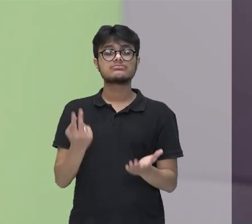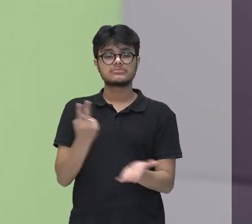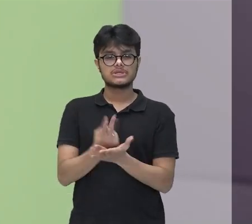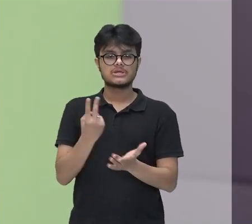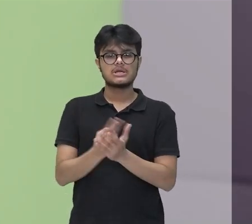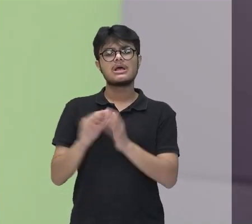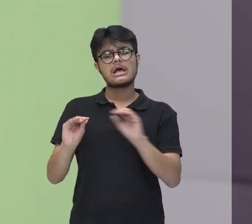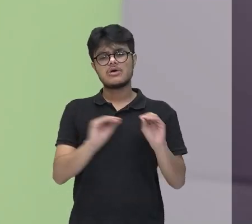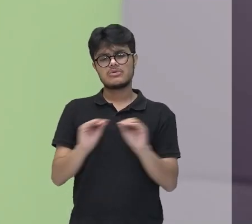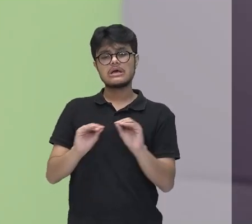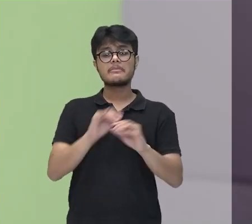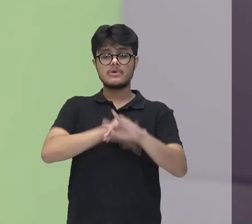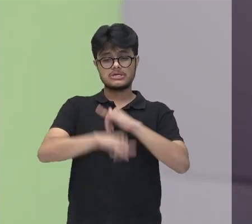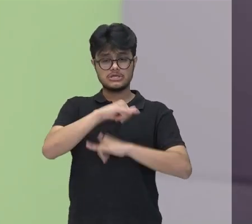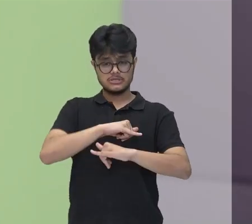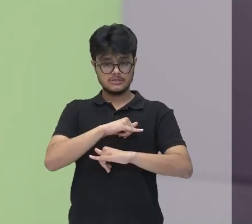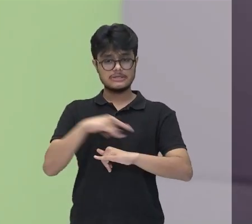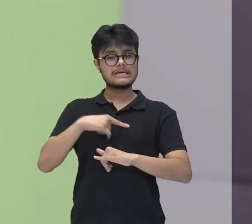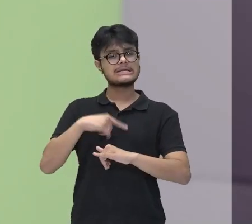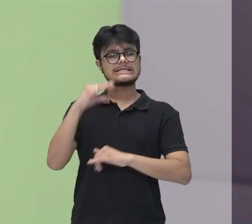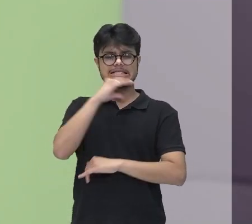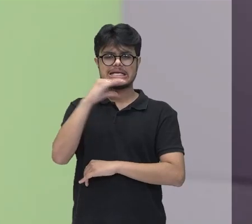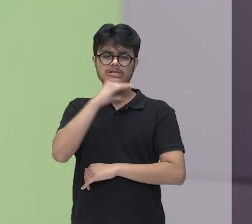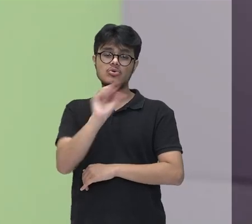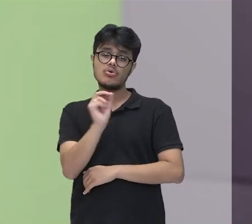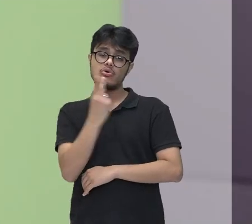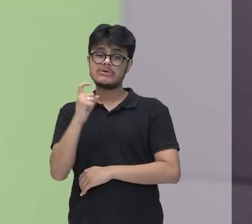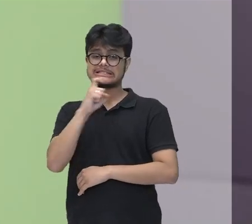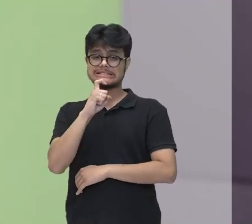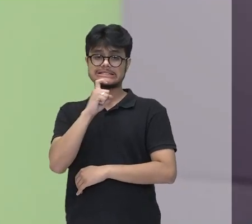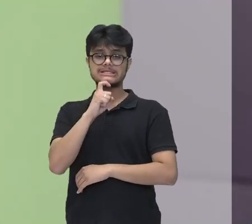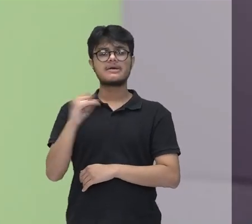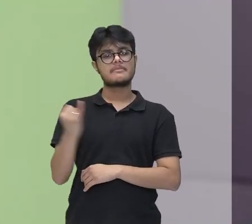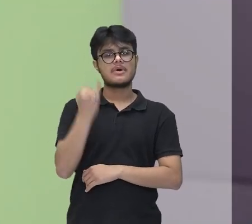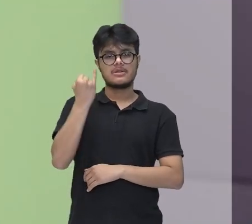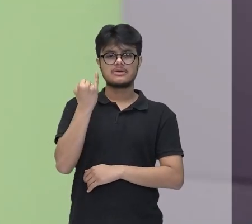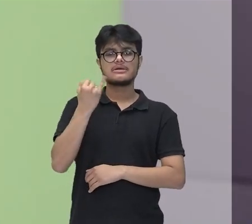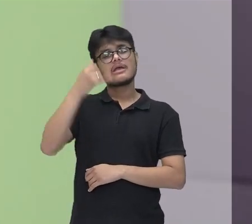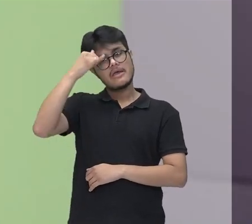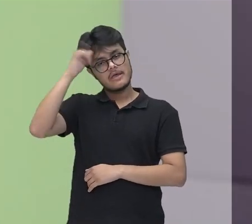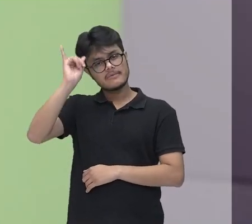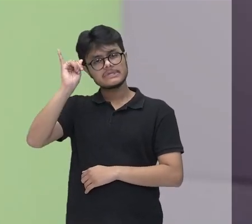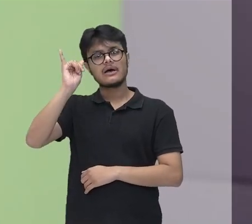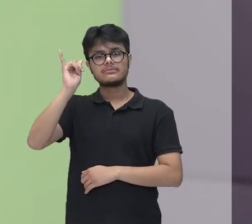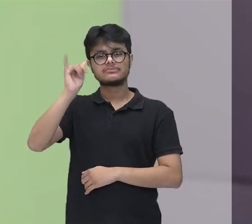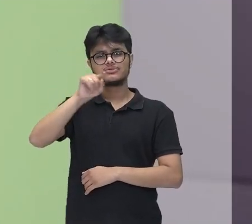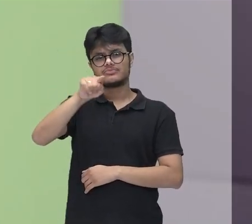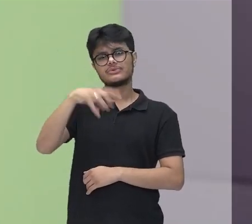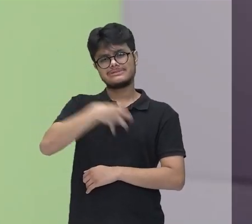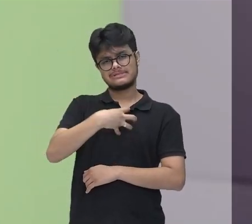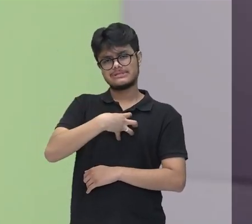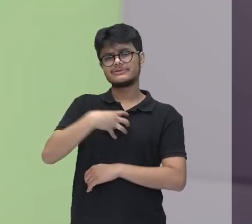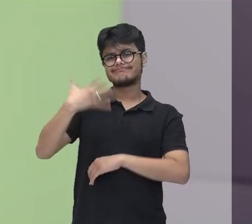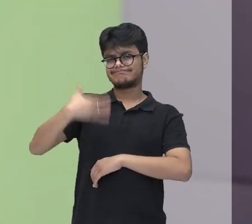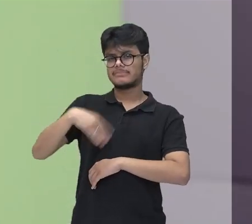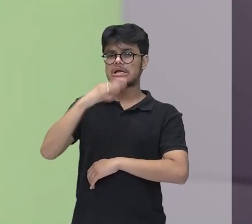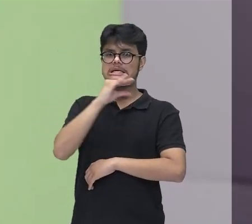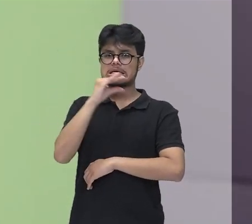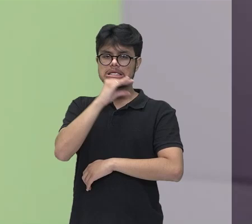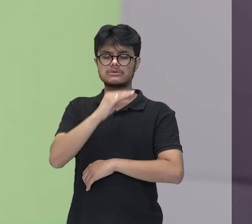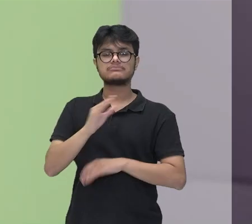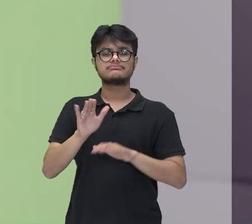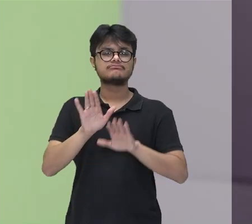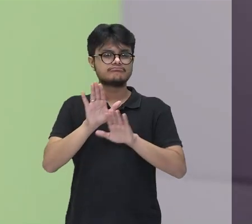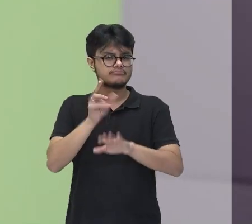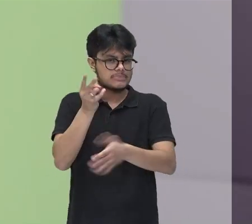tá? Então, todos estes são importantes para evitar essa transferência de calor e assim manter